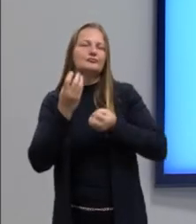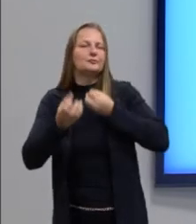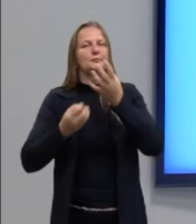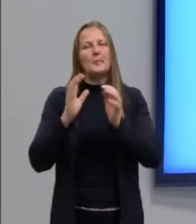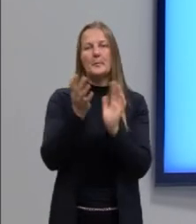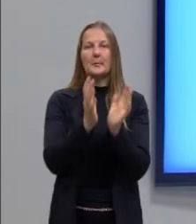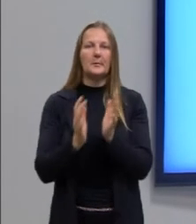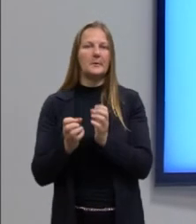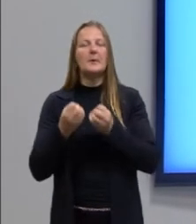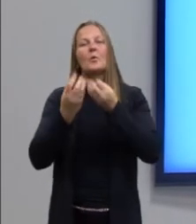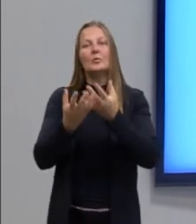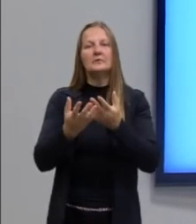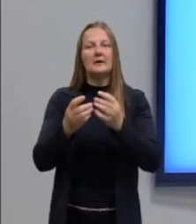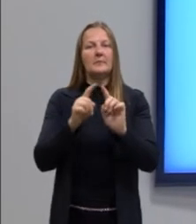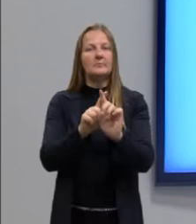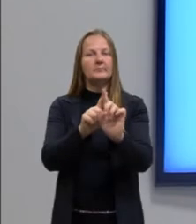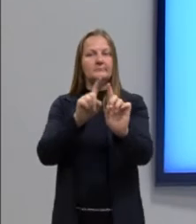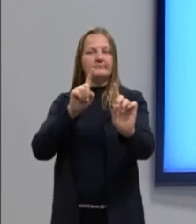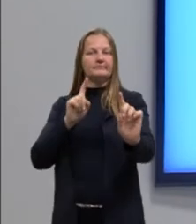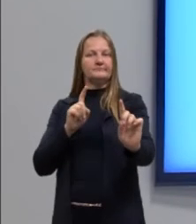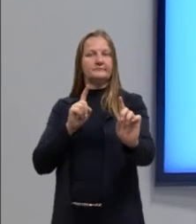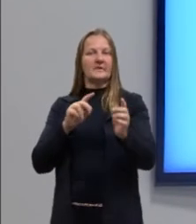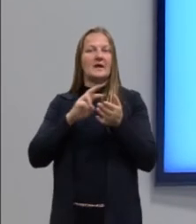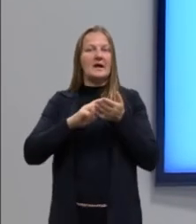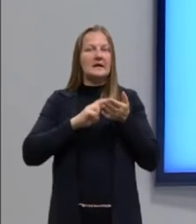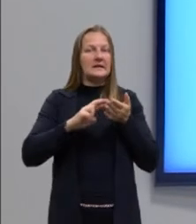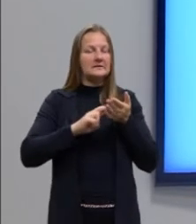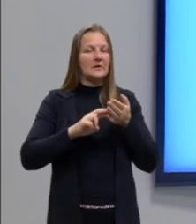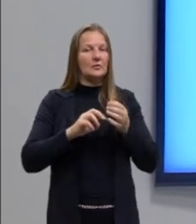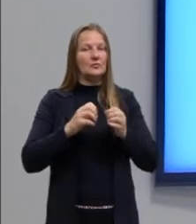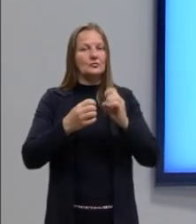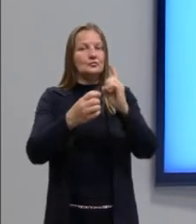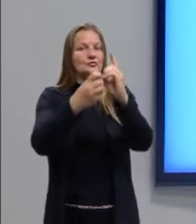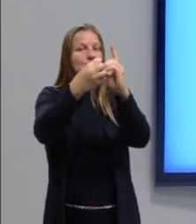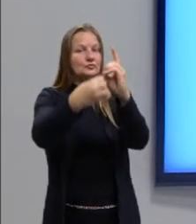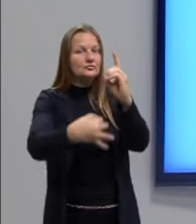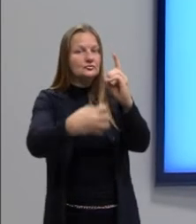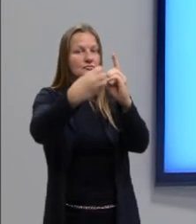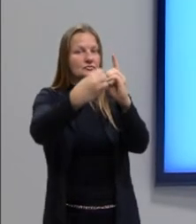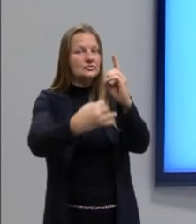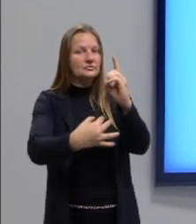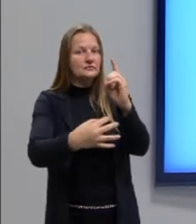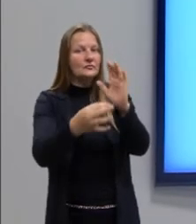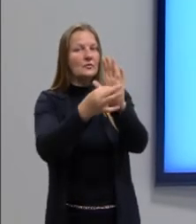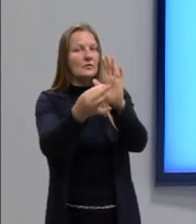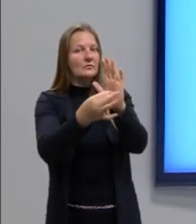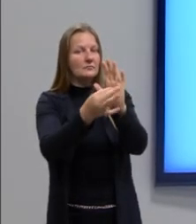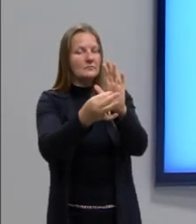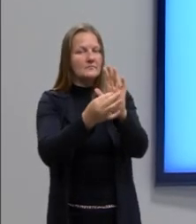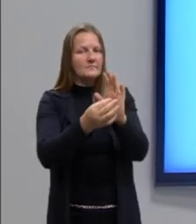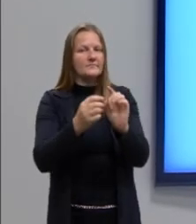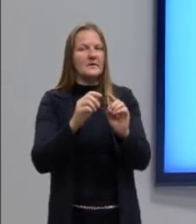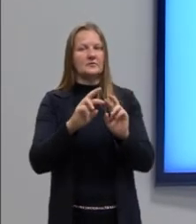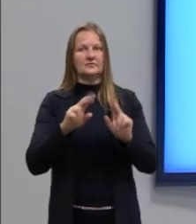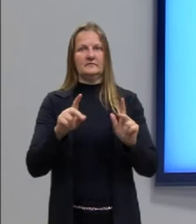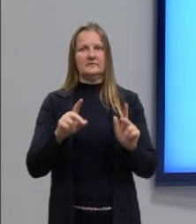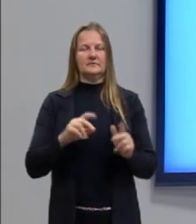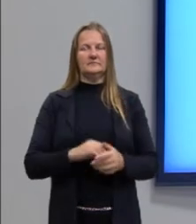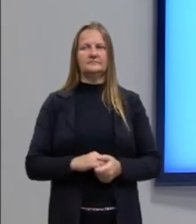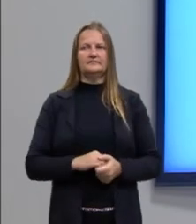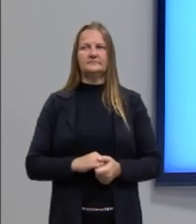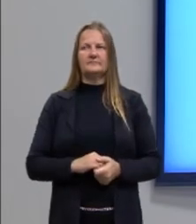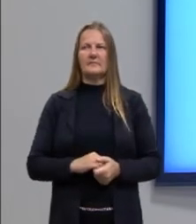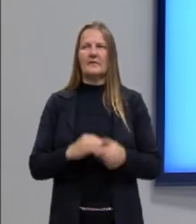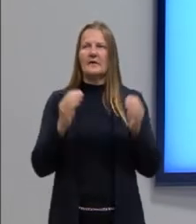precisa distanciar o texto da redação que é o dissertativo argumentativo do texto narrativo e aqui eu anotei